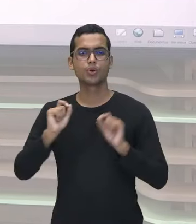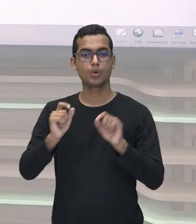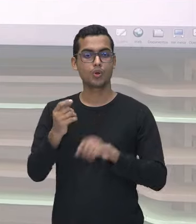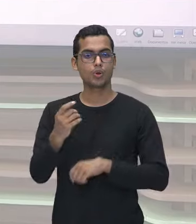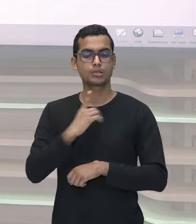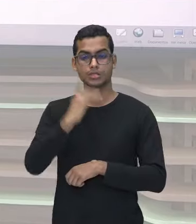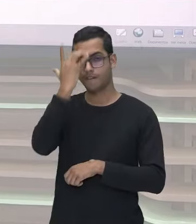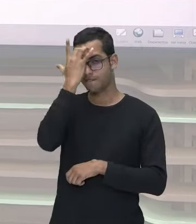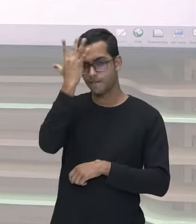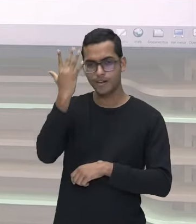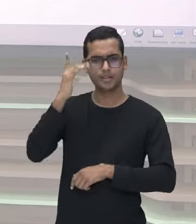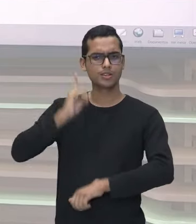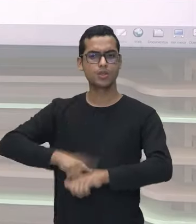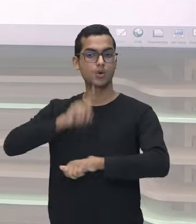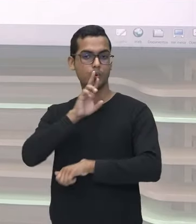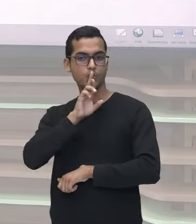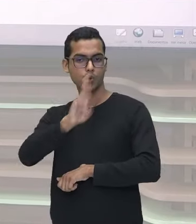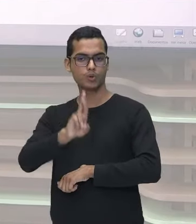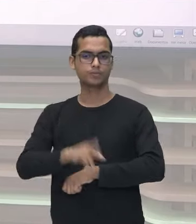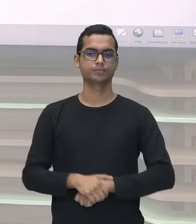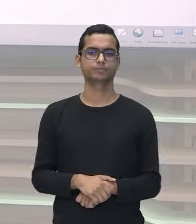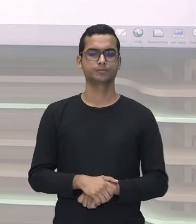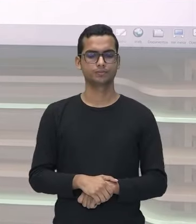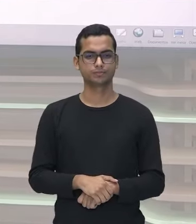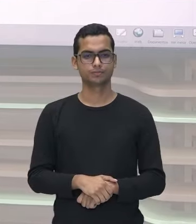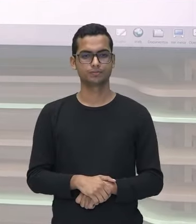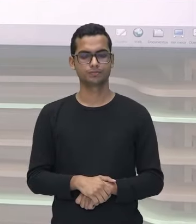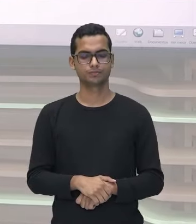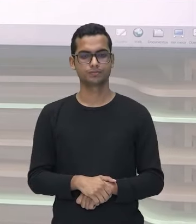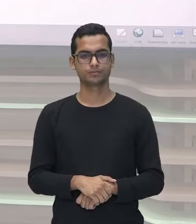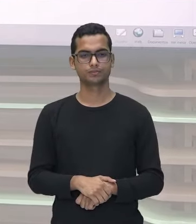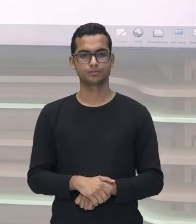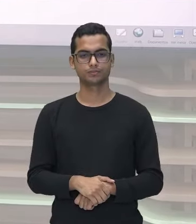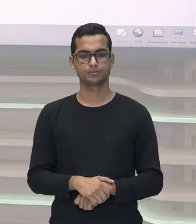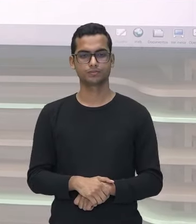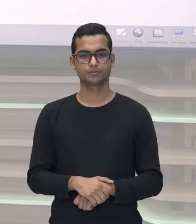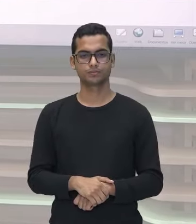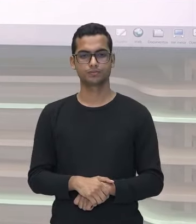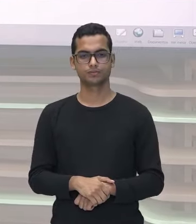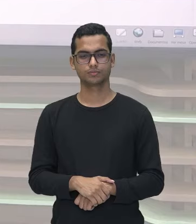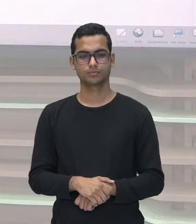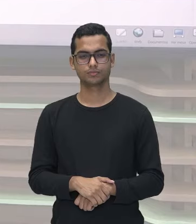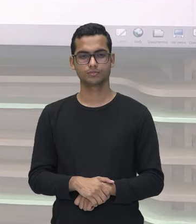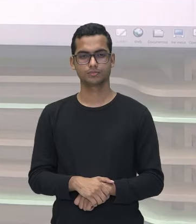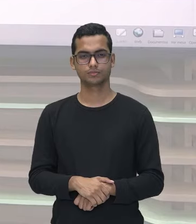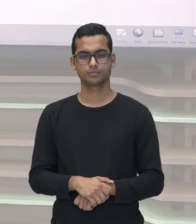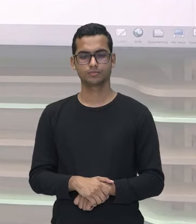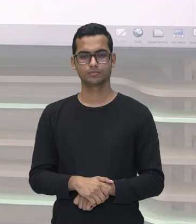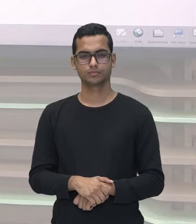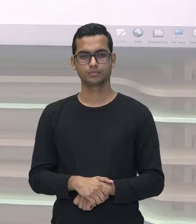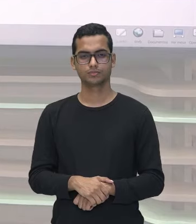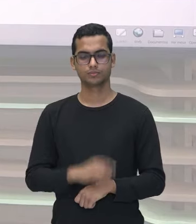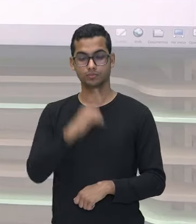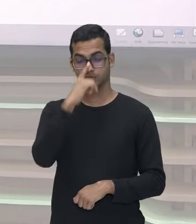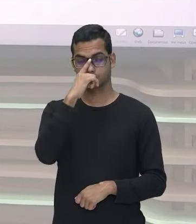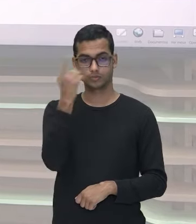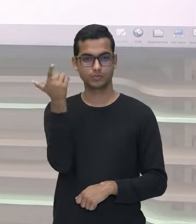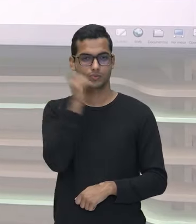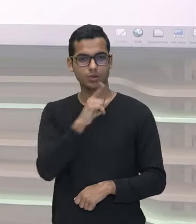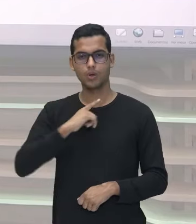mais fácil de ser resolvida, tá bom? Porque é esse recurso que nos ajuda a fazer a estimação de uma forma mais rápida, de uma